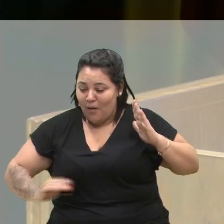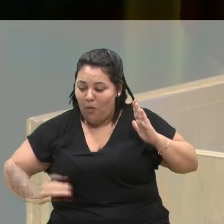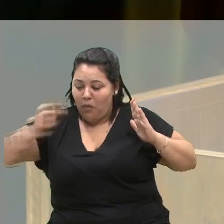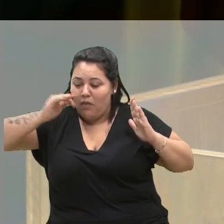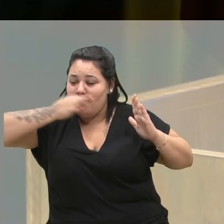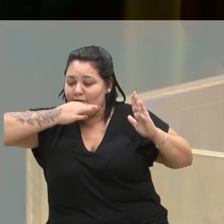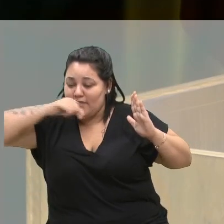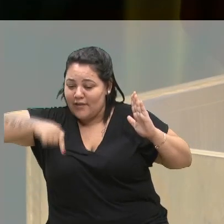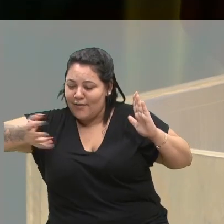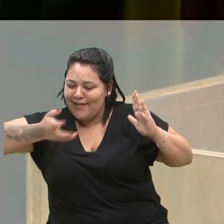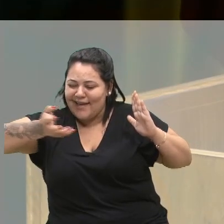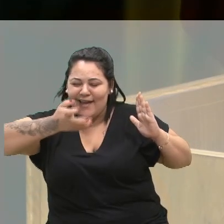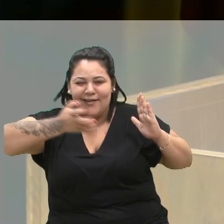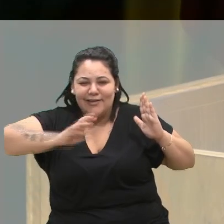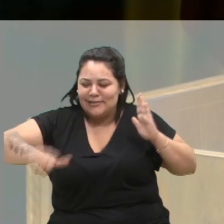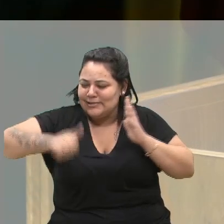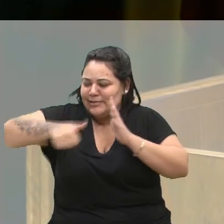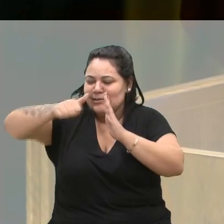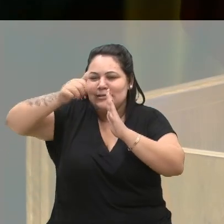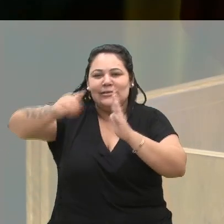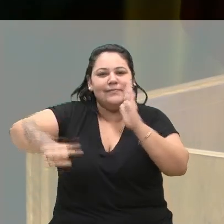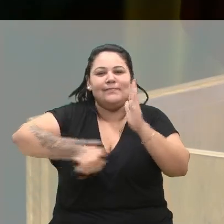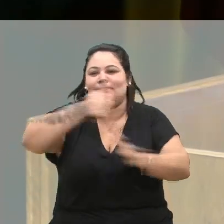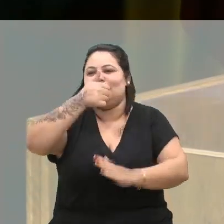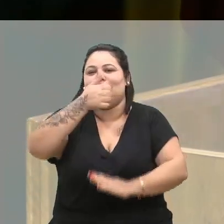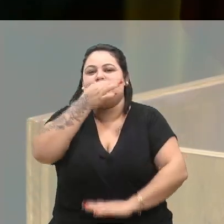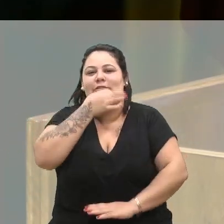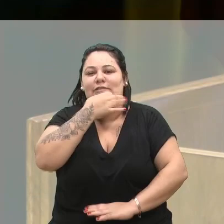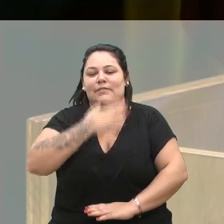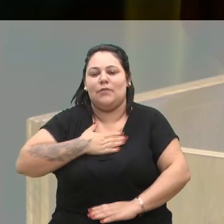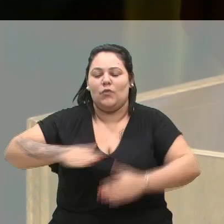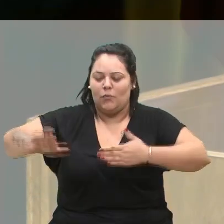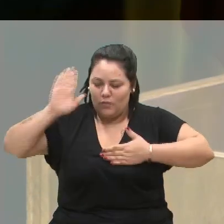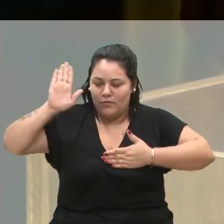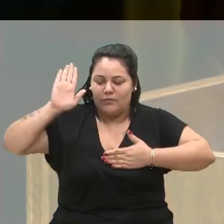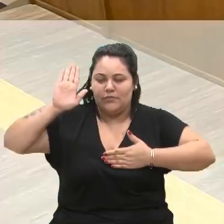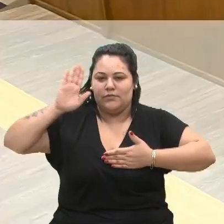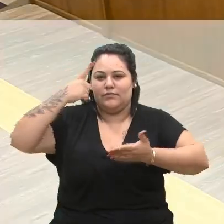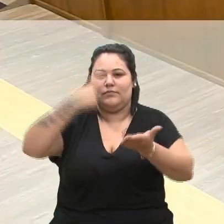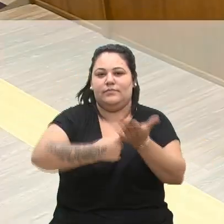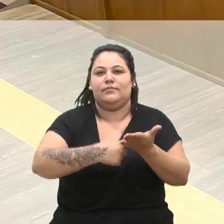esteja cada vez melhor sempre. E esse será meu compromisso. Seu à parte, vereador Zé.